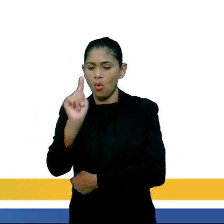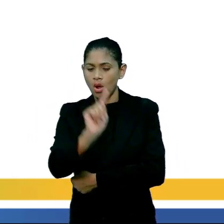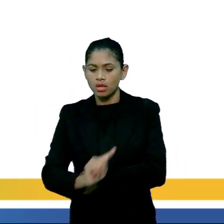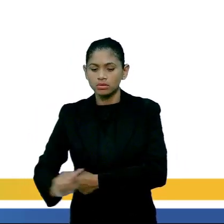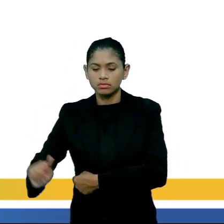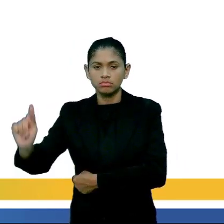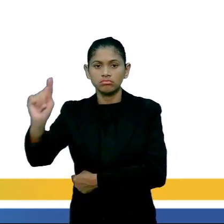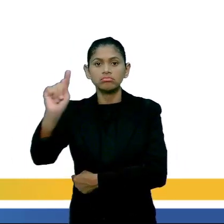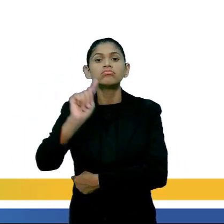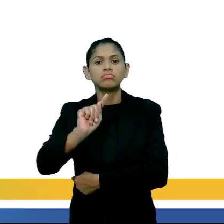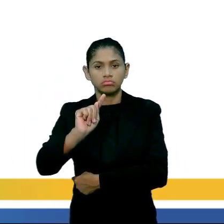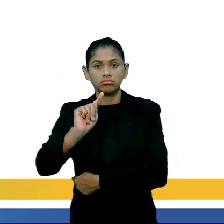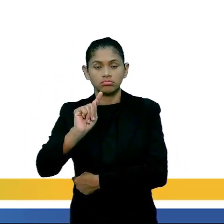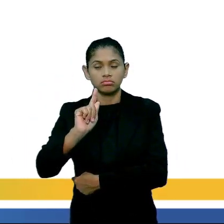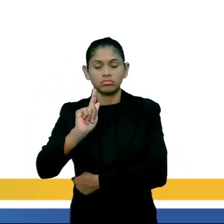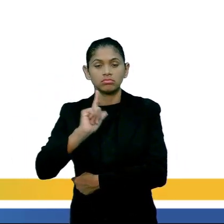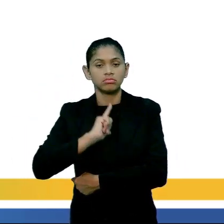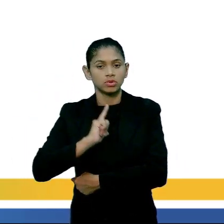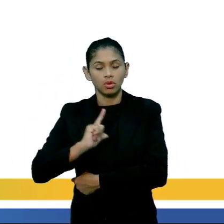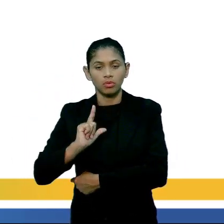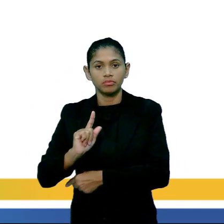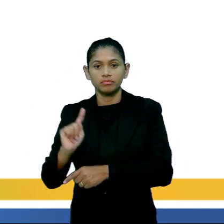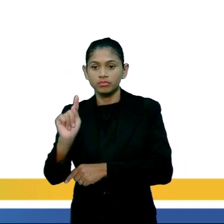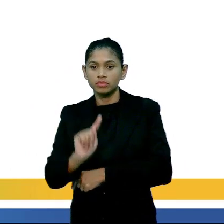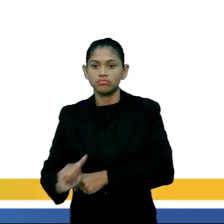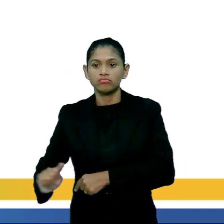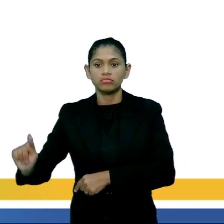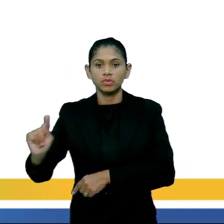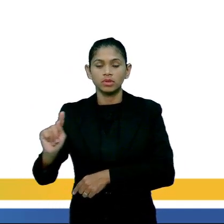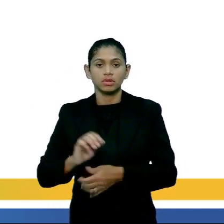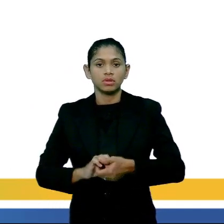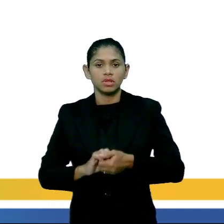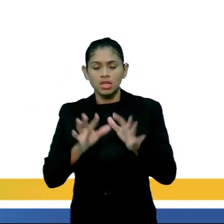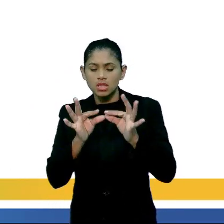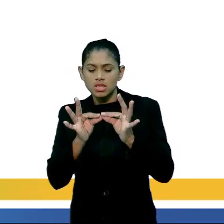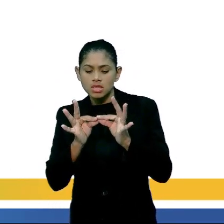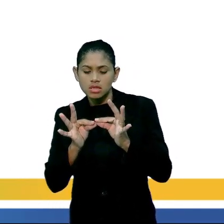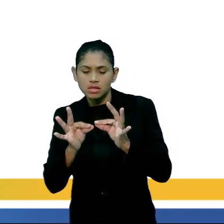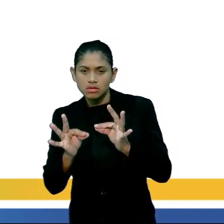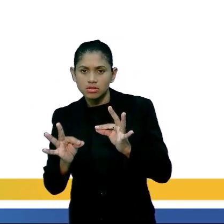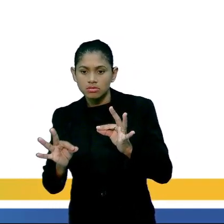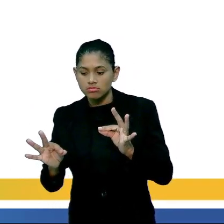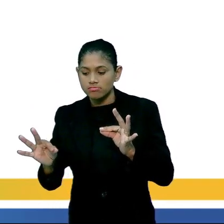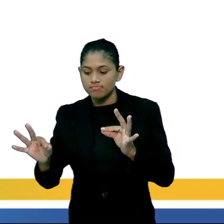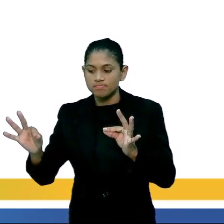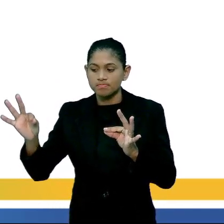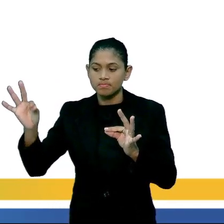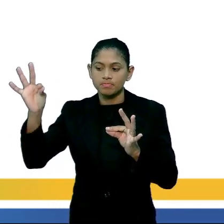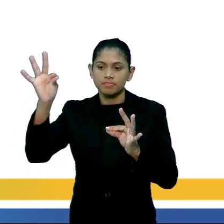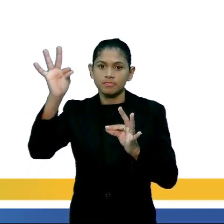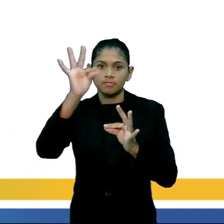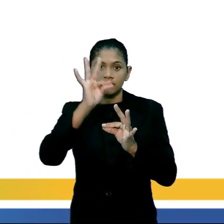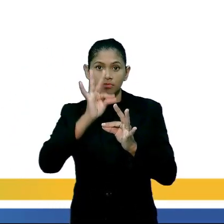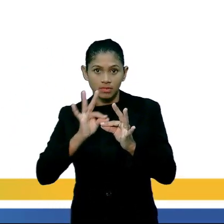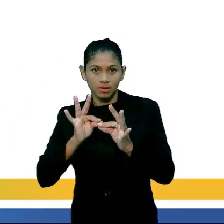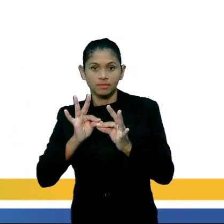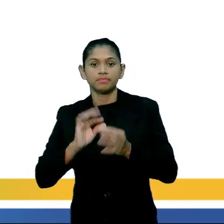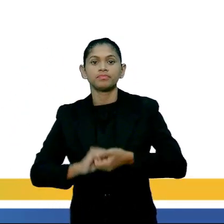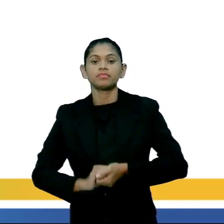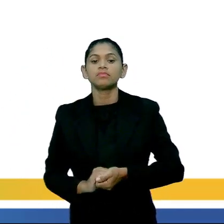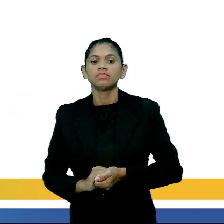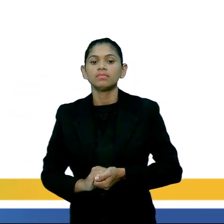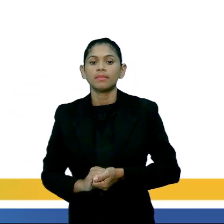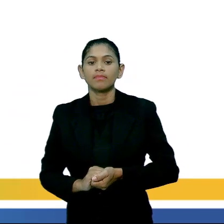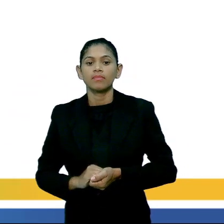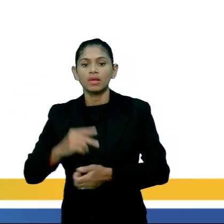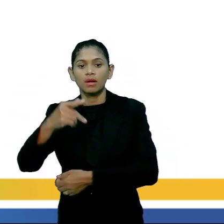arredondada. As suas linhas são linhas curvas. Já os poliedros são figuras